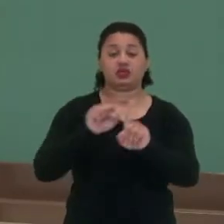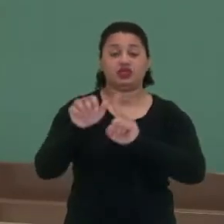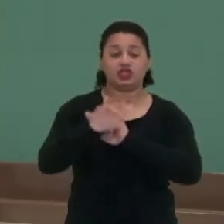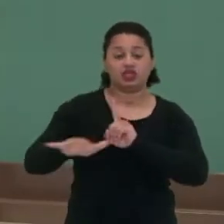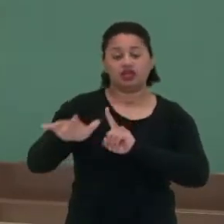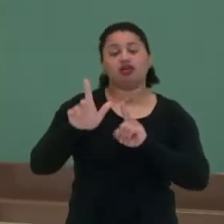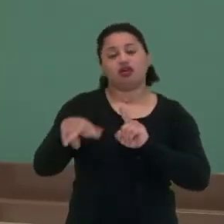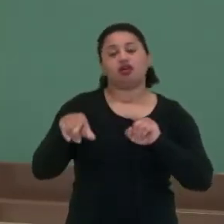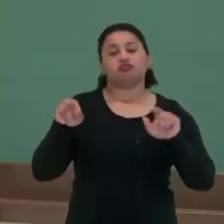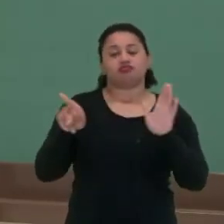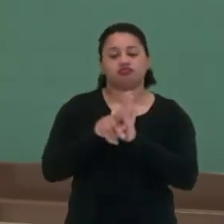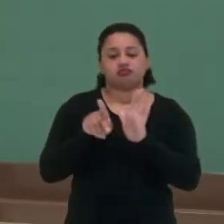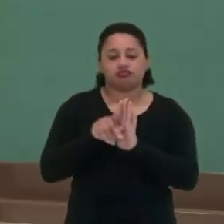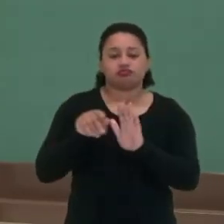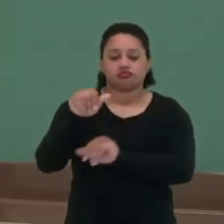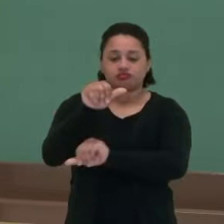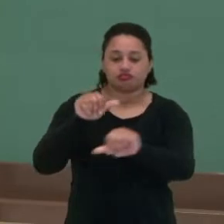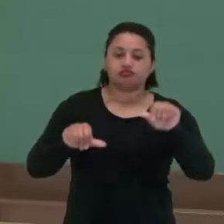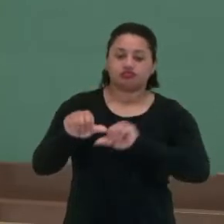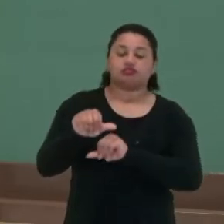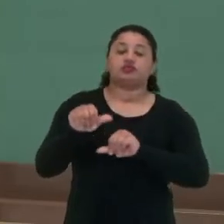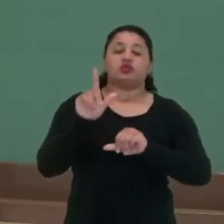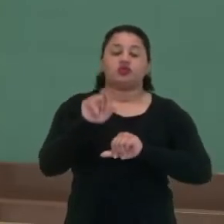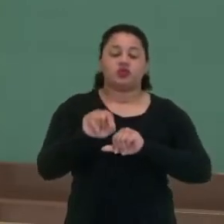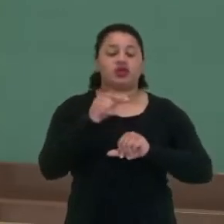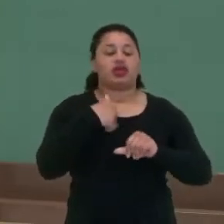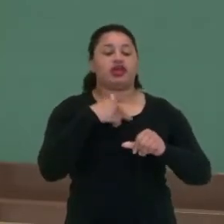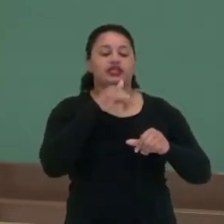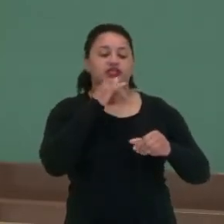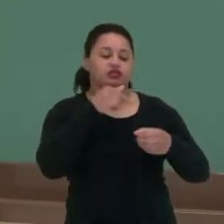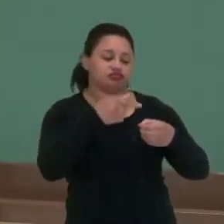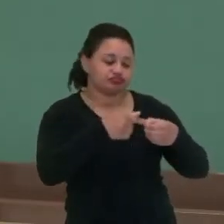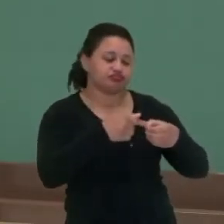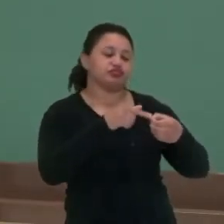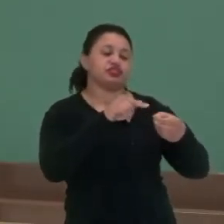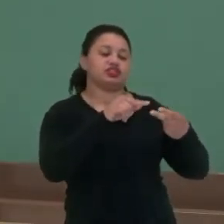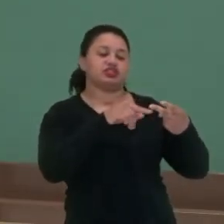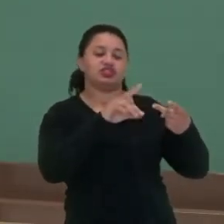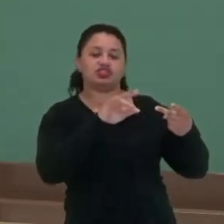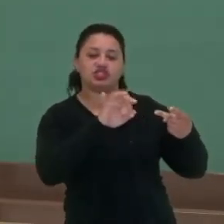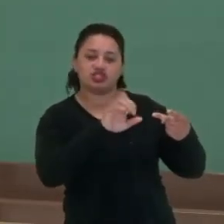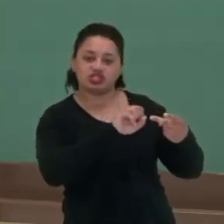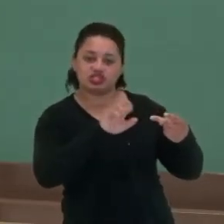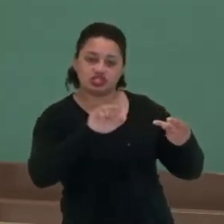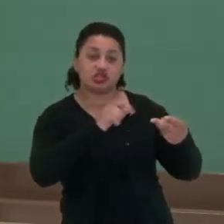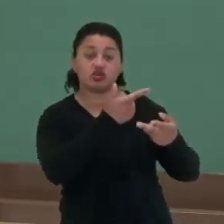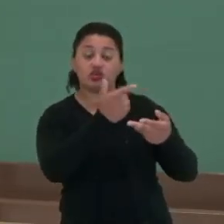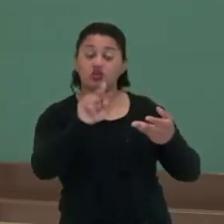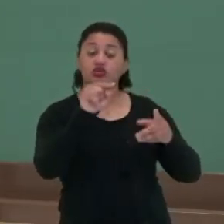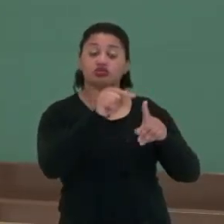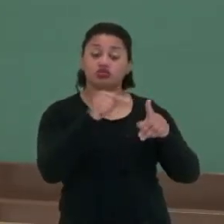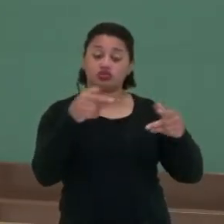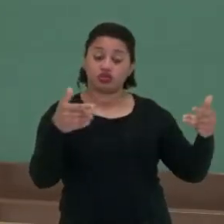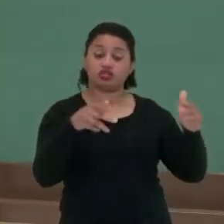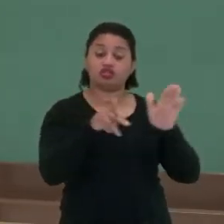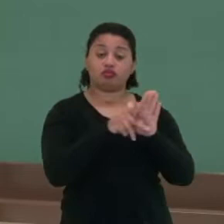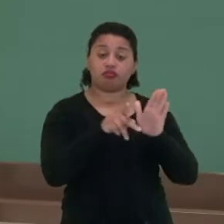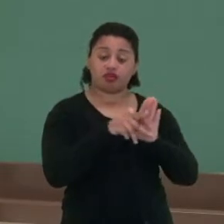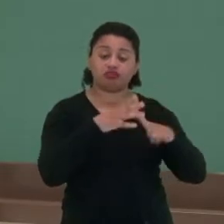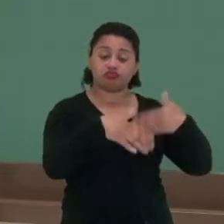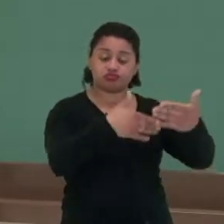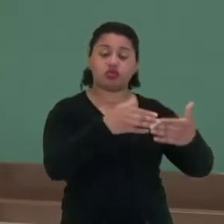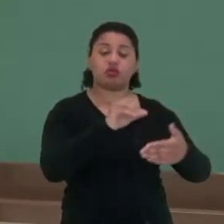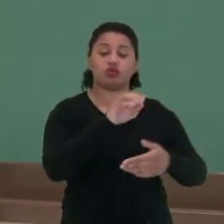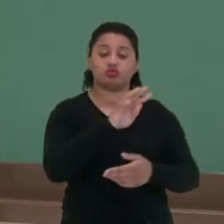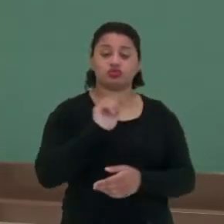Seja ele para ser transformado em combustíveis como gasolina, óleo diesel, querosene e outros combustíveis, mas também do